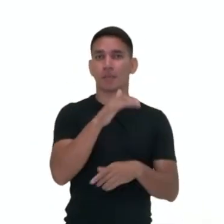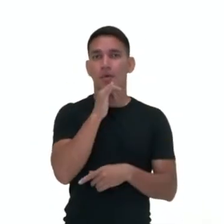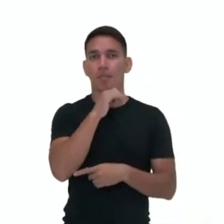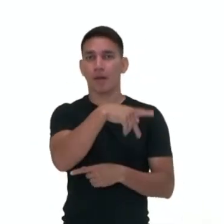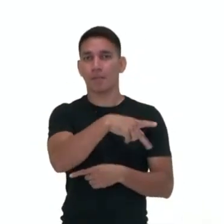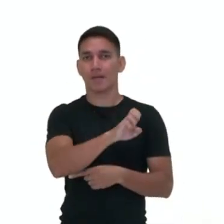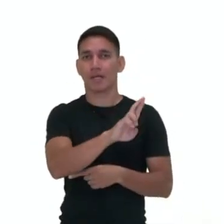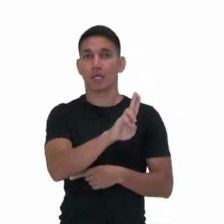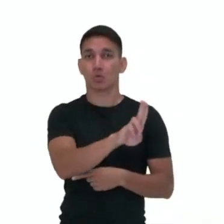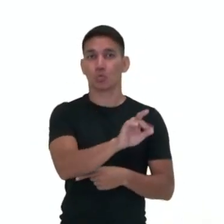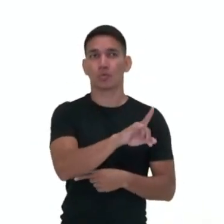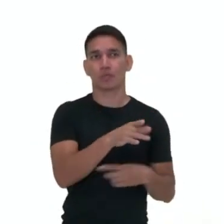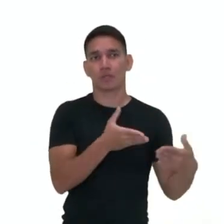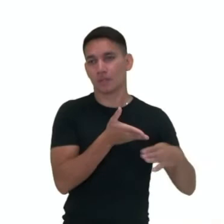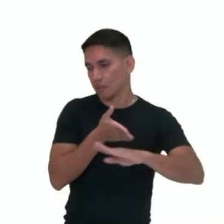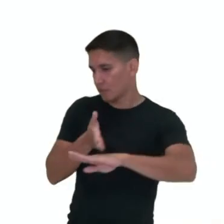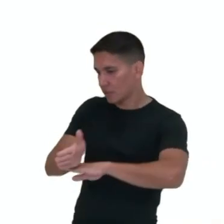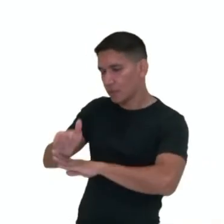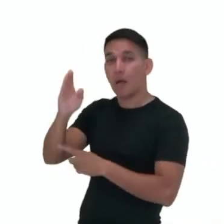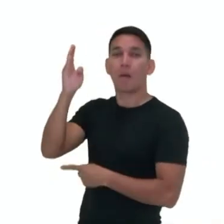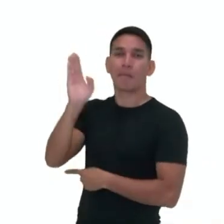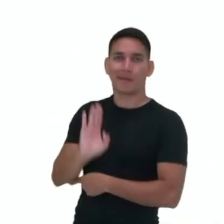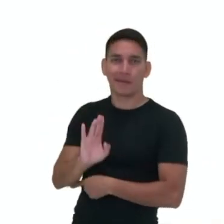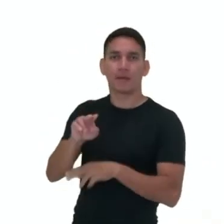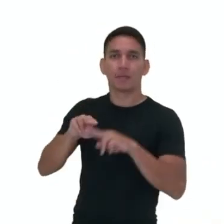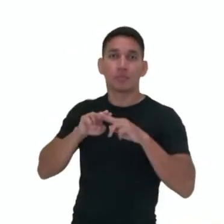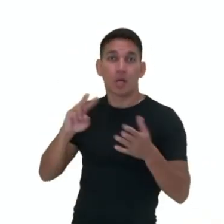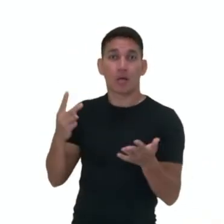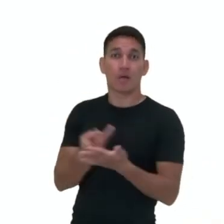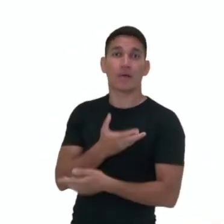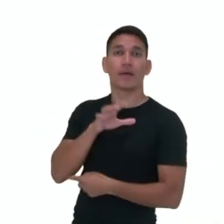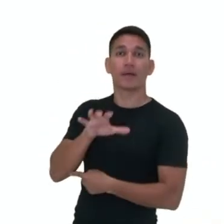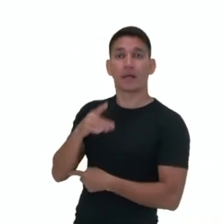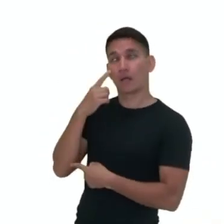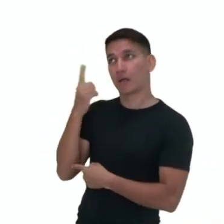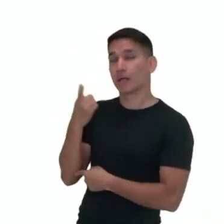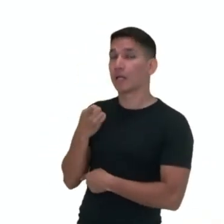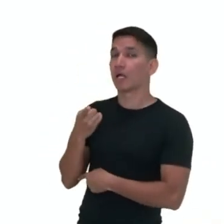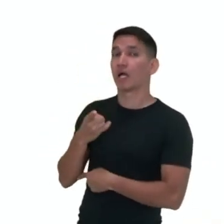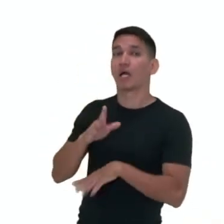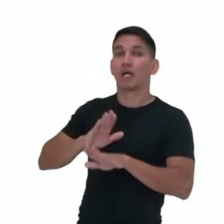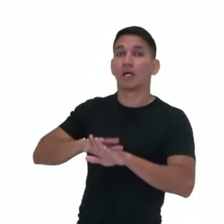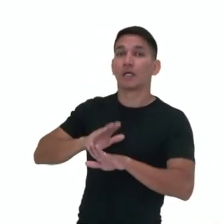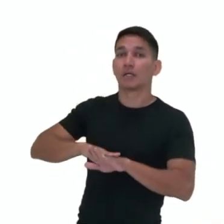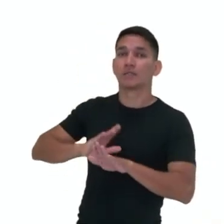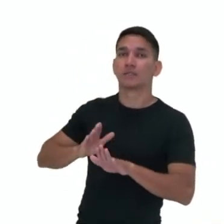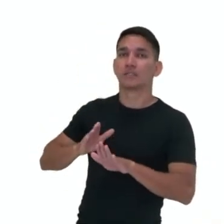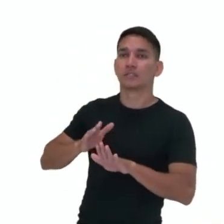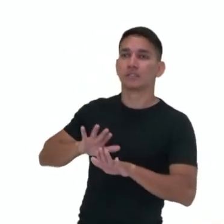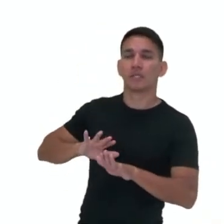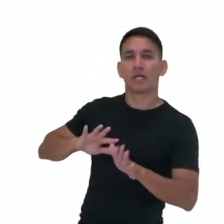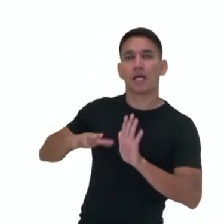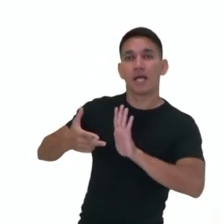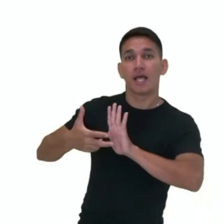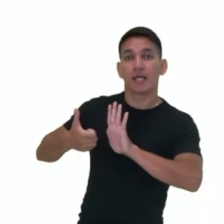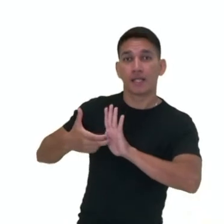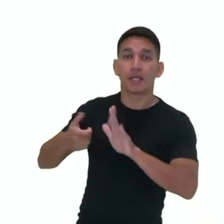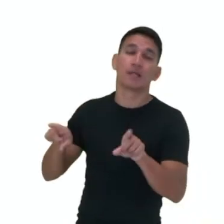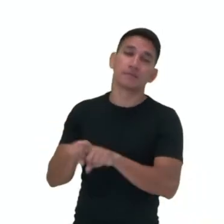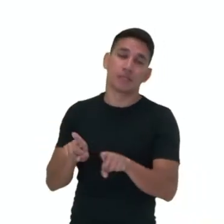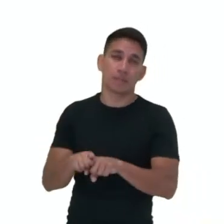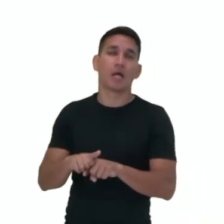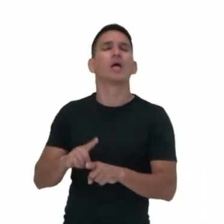exemplo, e do Peru adentrando o nosso país, tanto de forma clandestina como de forma